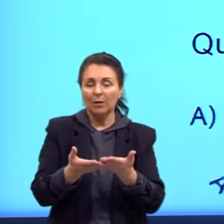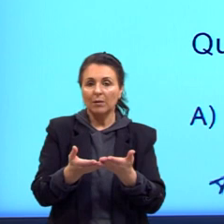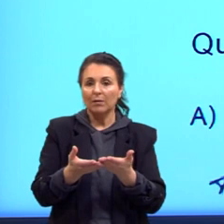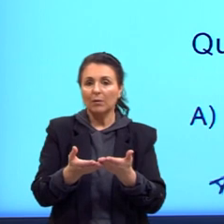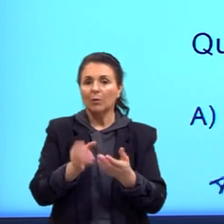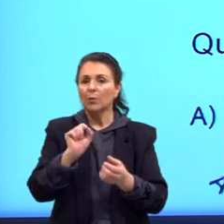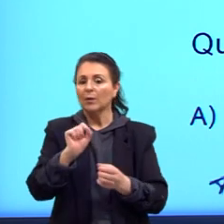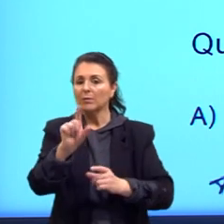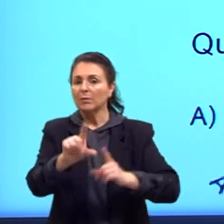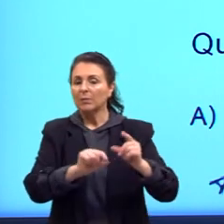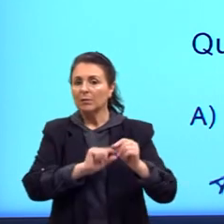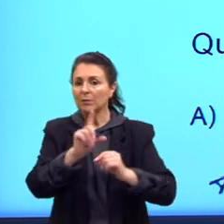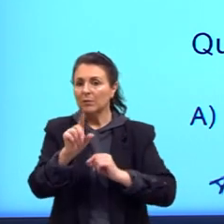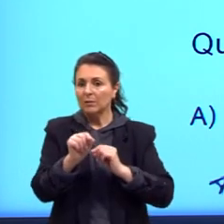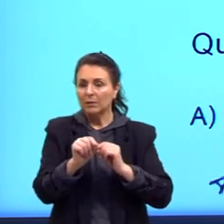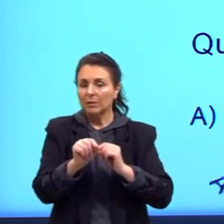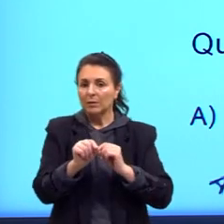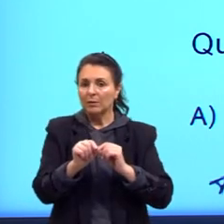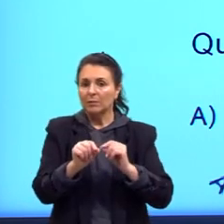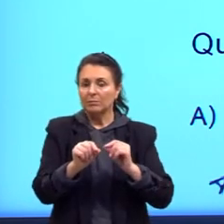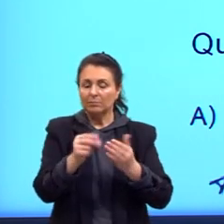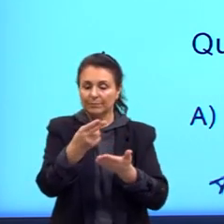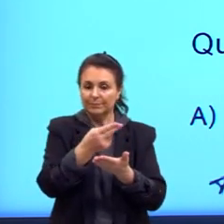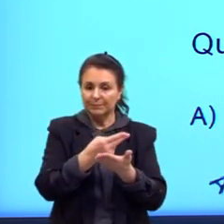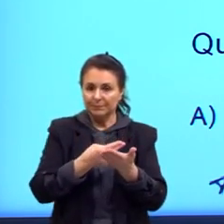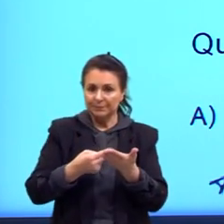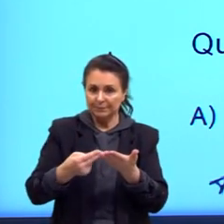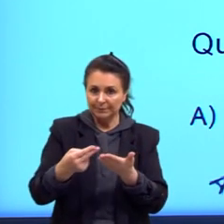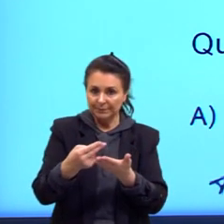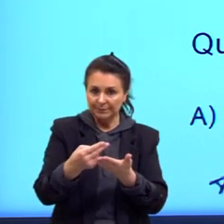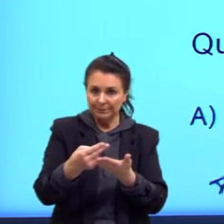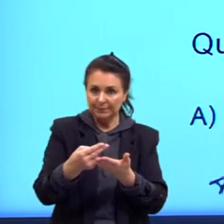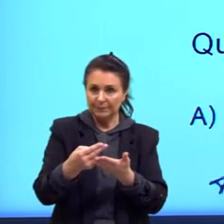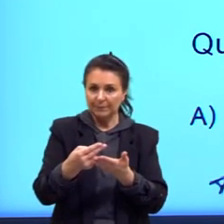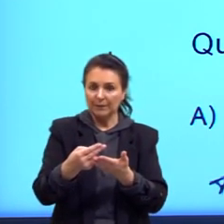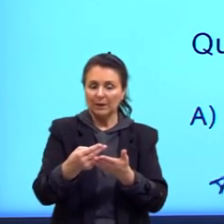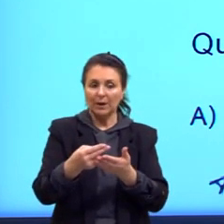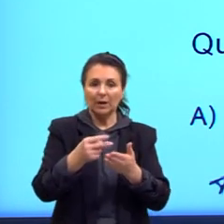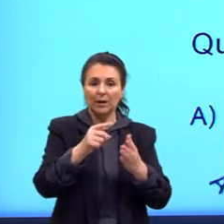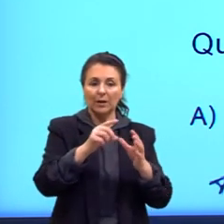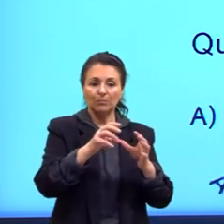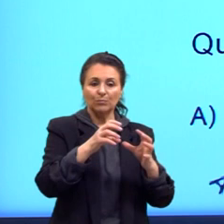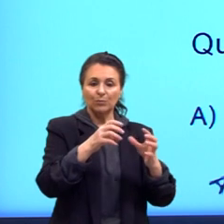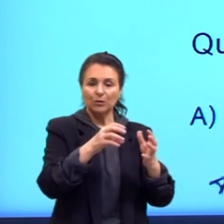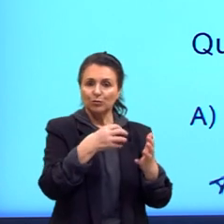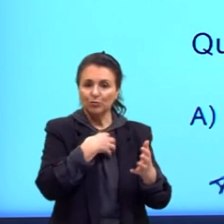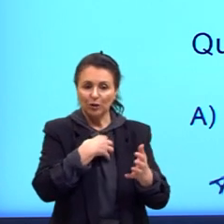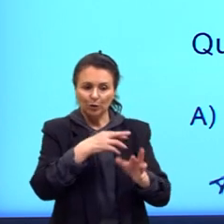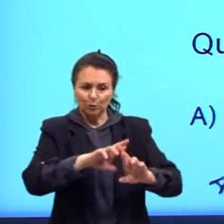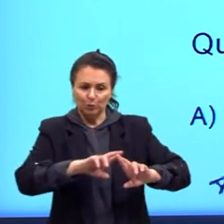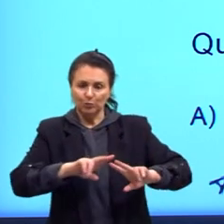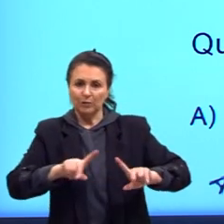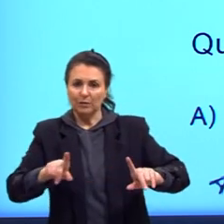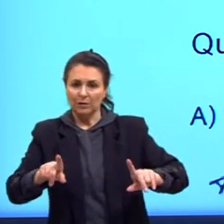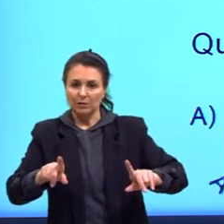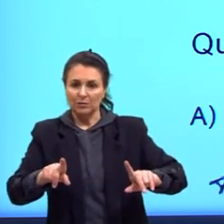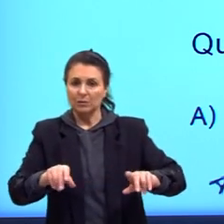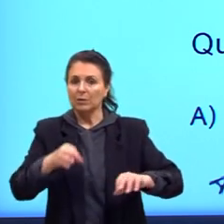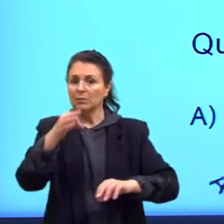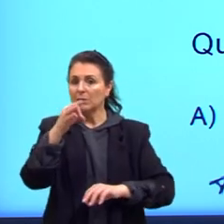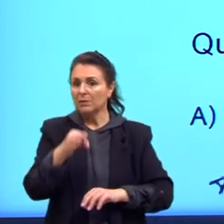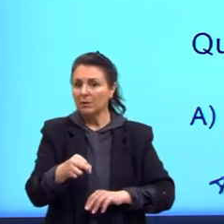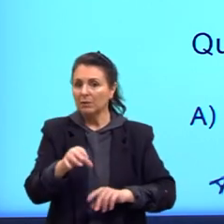então nós tínhamos sempre a figura porém em posições diferentes e a nossa